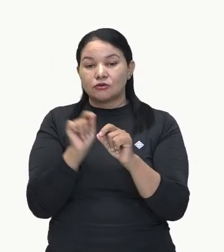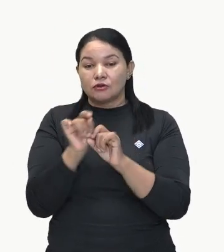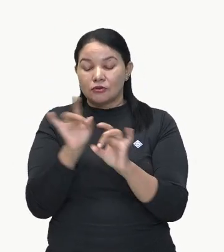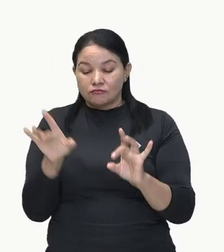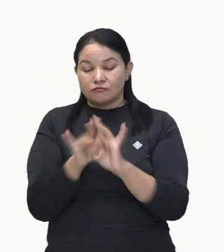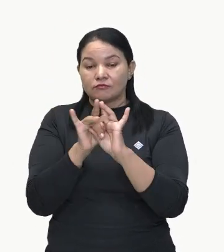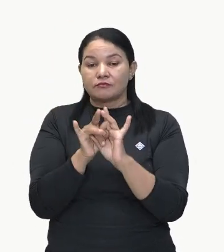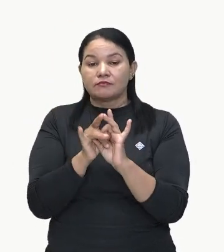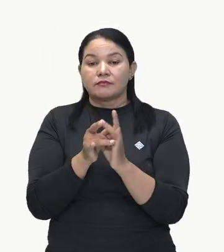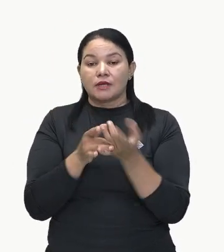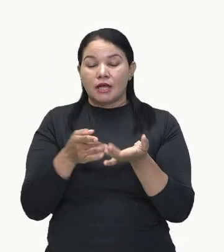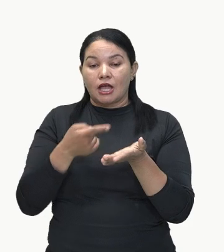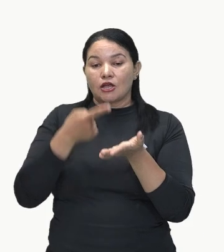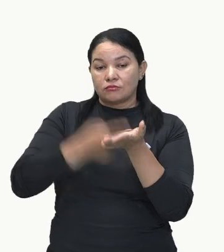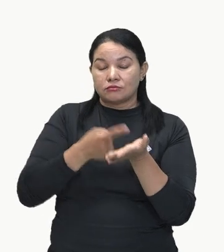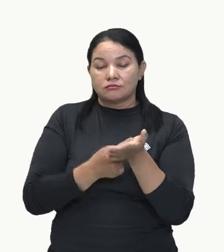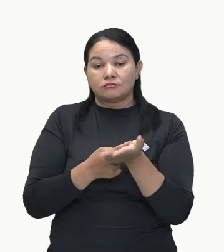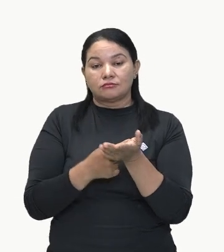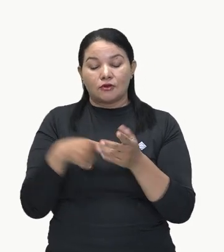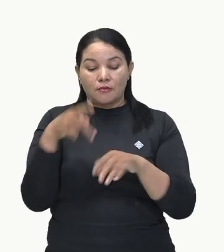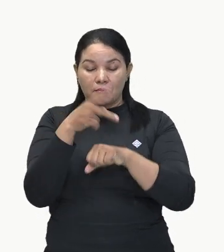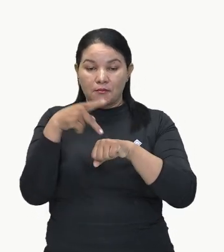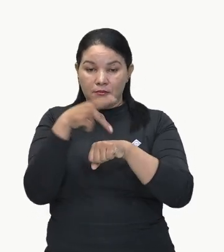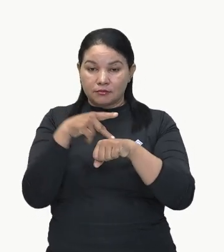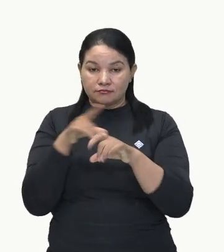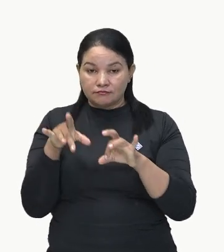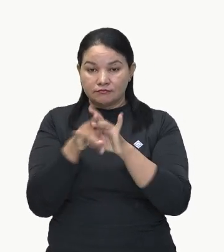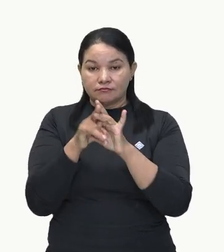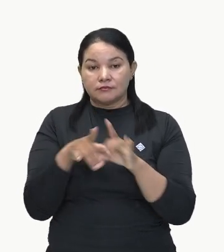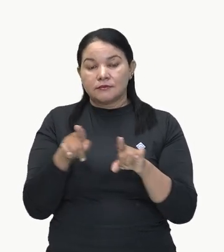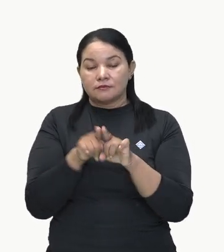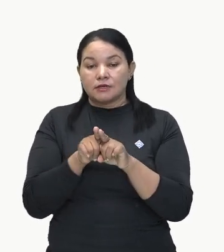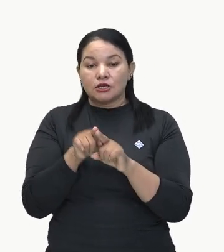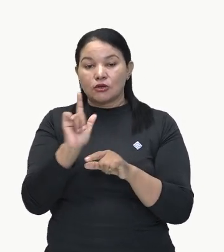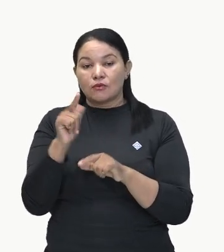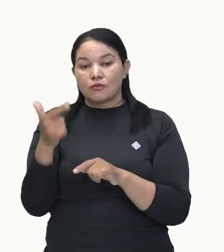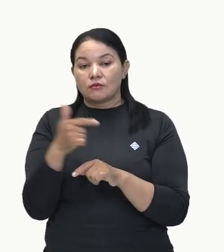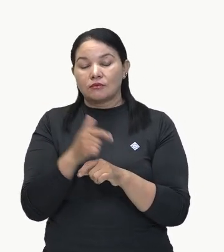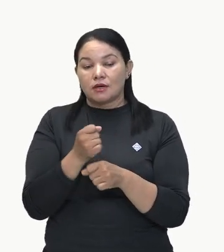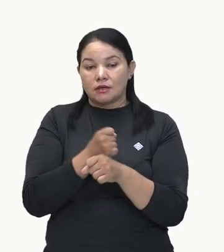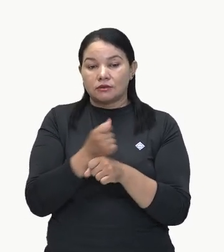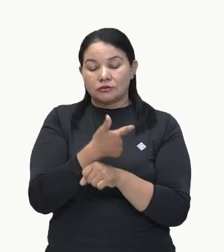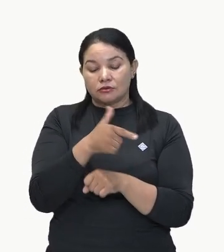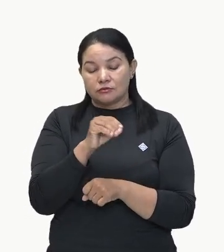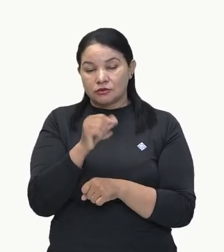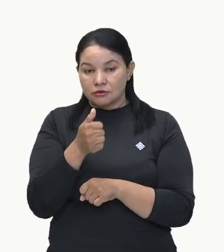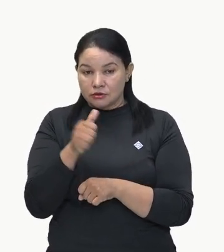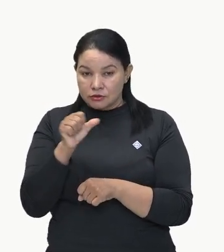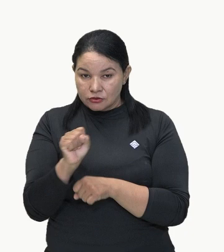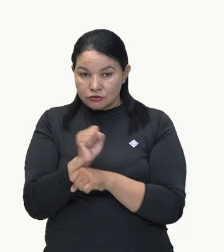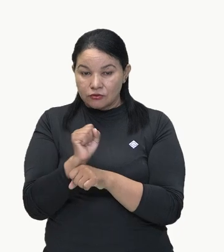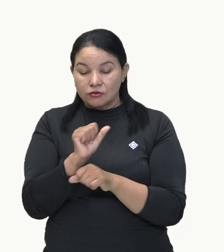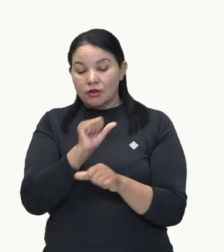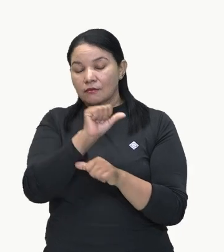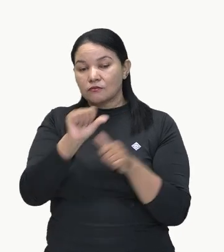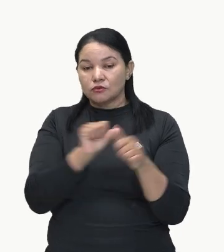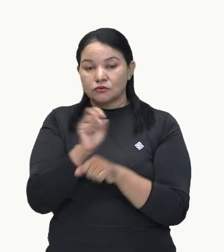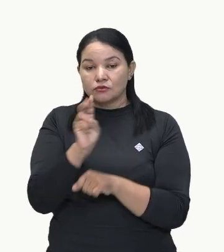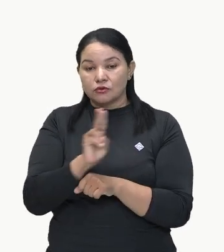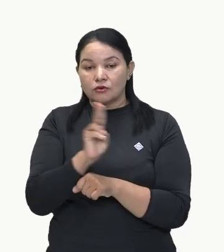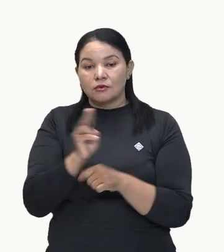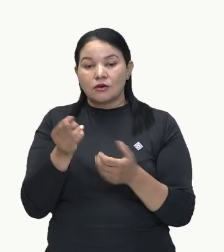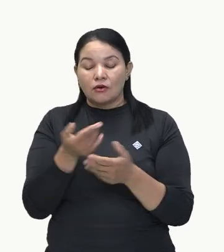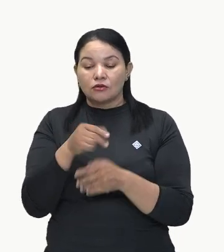esses países. Esse acordo ele foi renovado no ano de 2018 e mudou de nome. Ele passou a